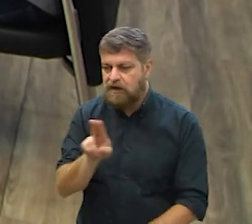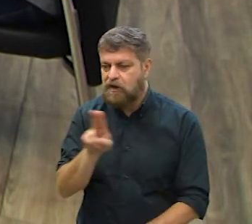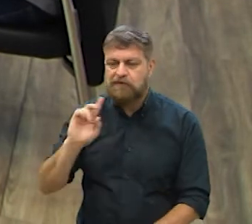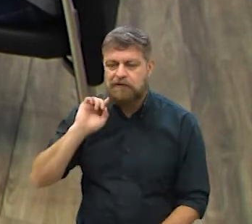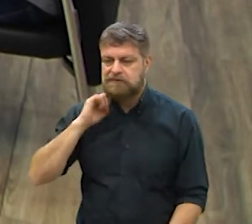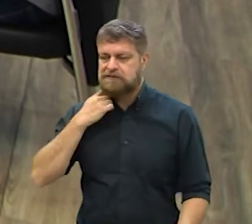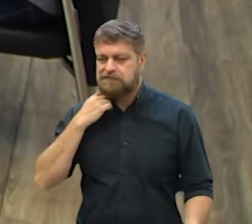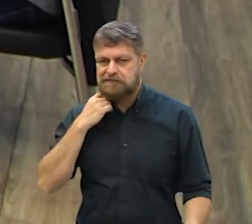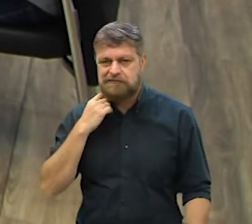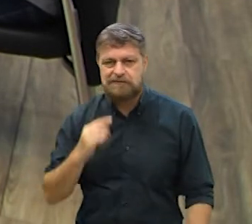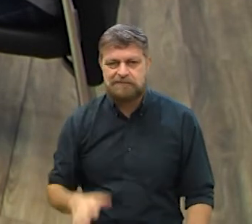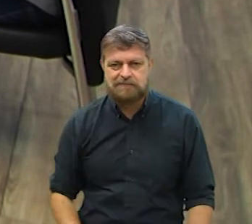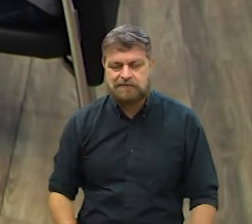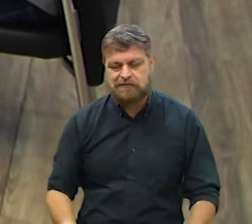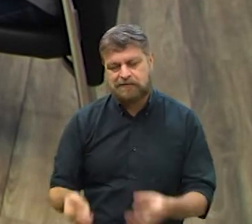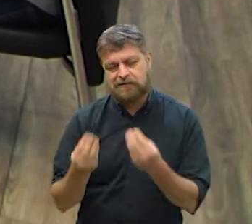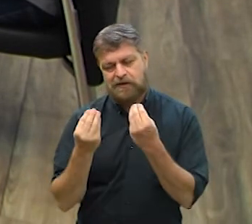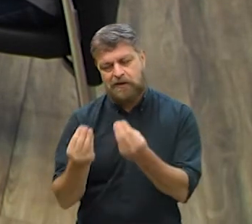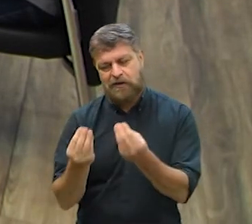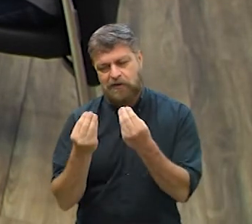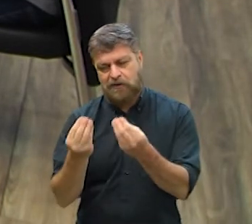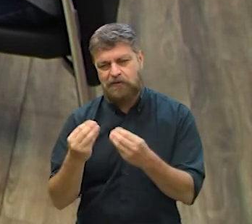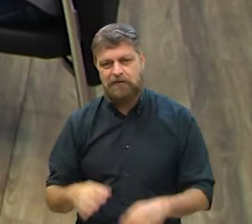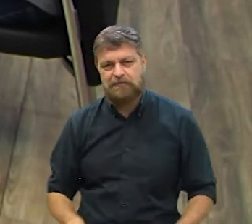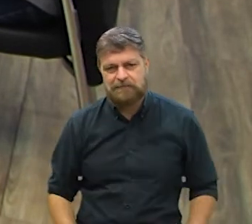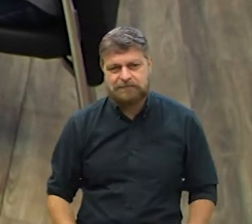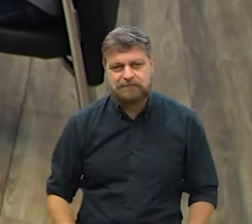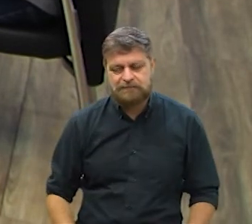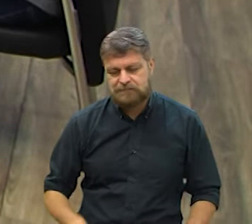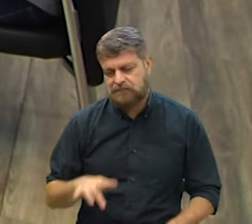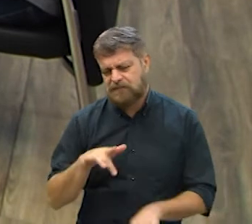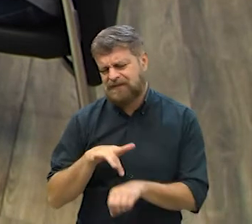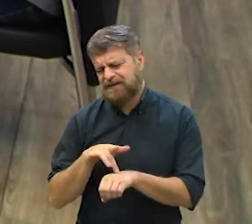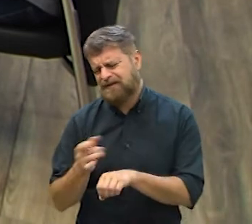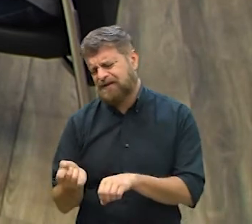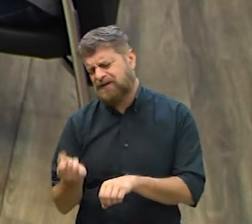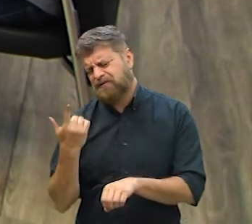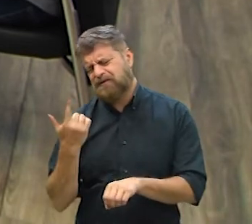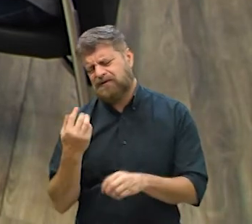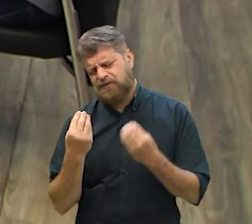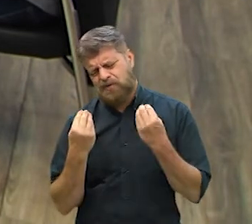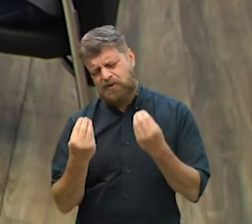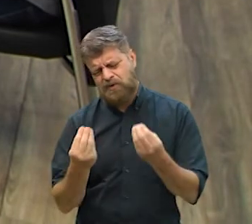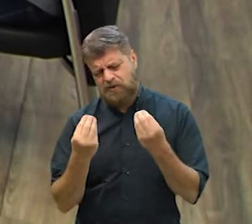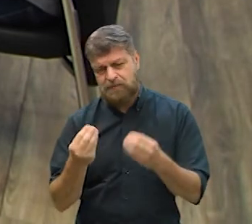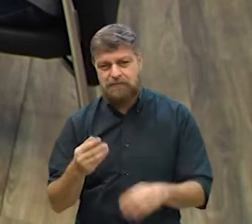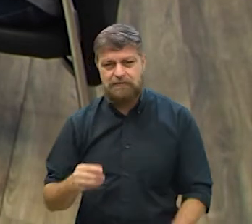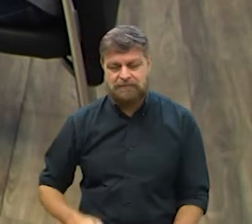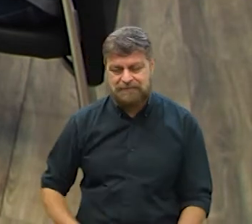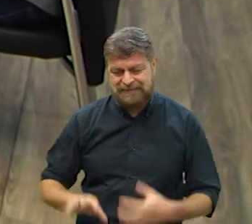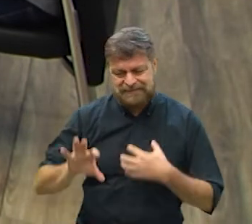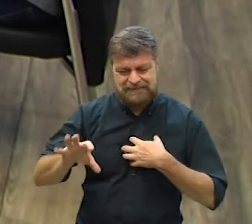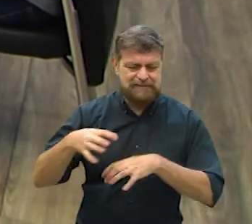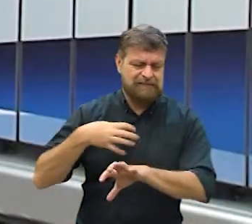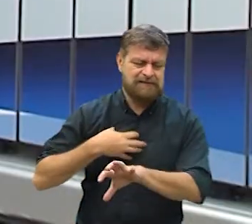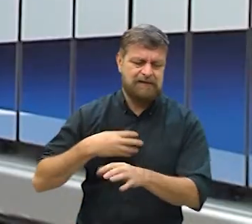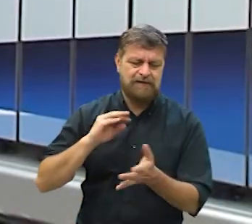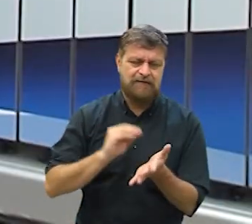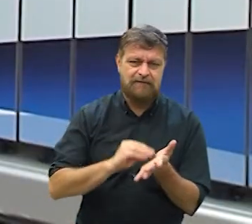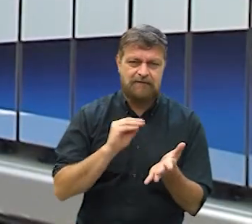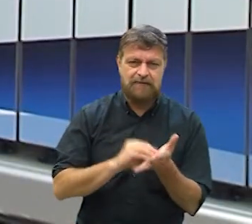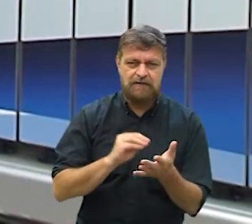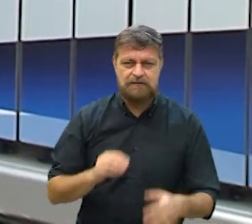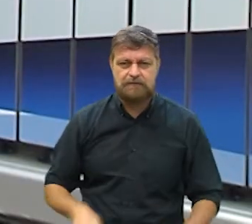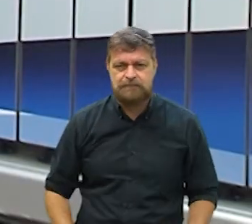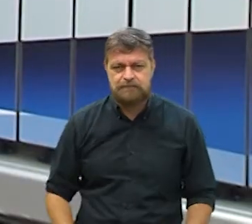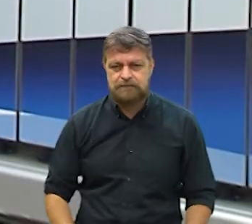Nessa situação. Negativa. colocou como negativo. Um absurdo. Falta de sensibilidade.